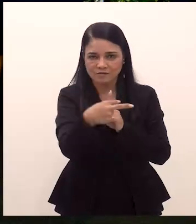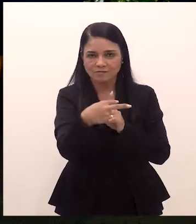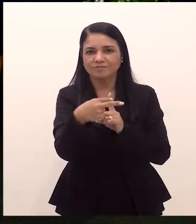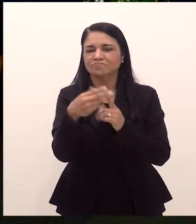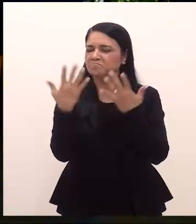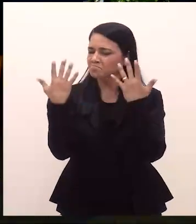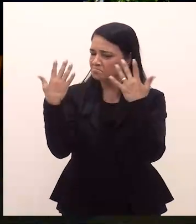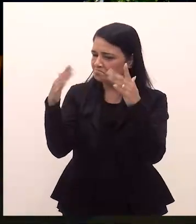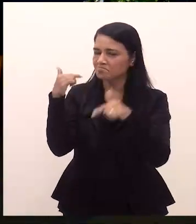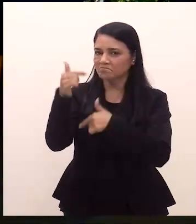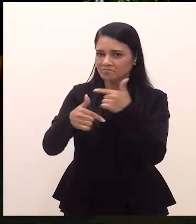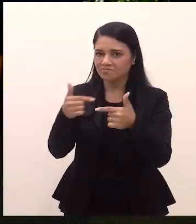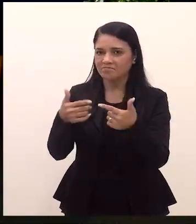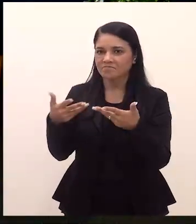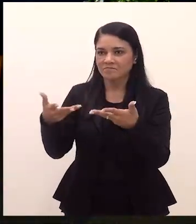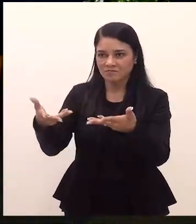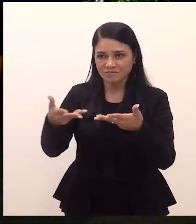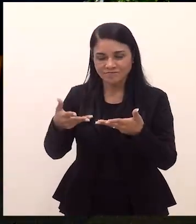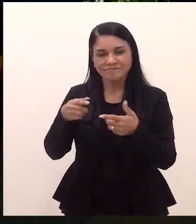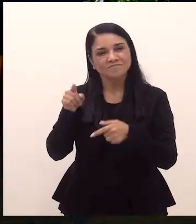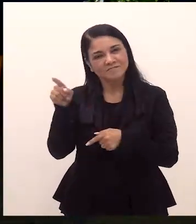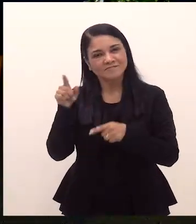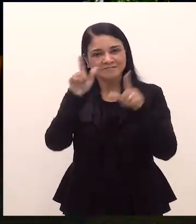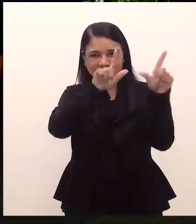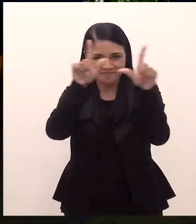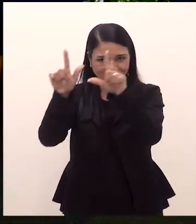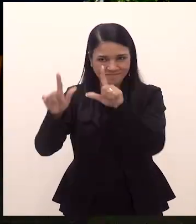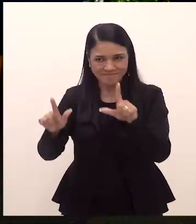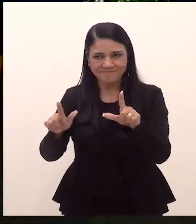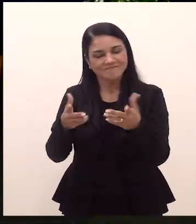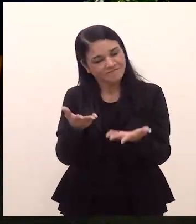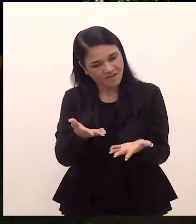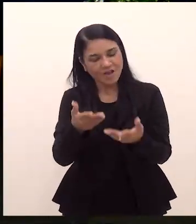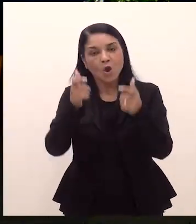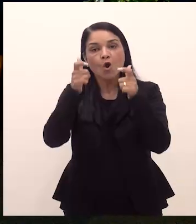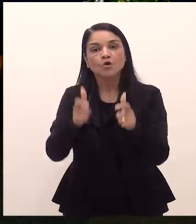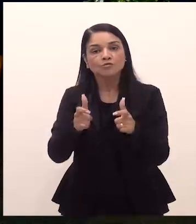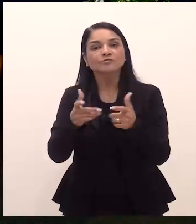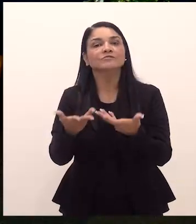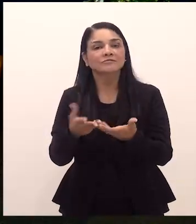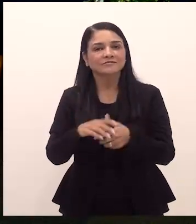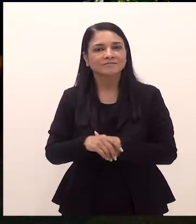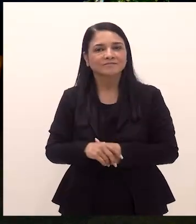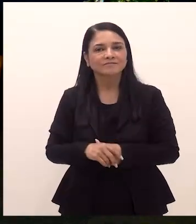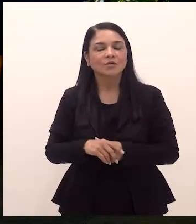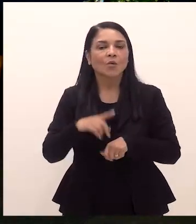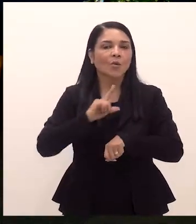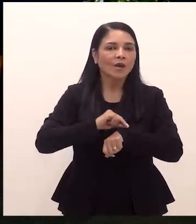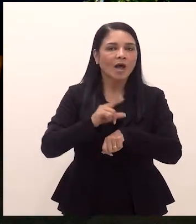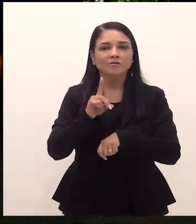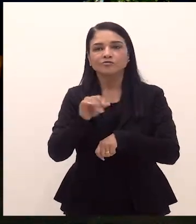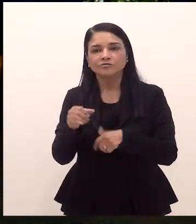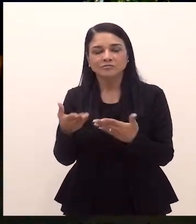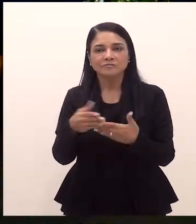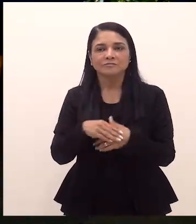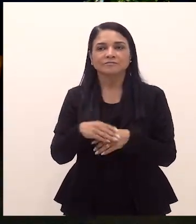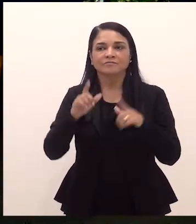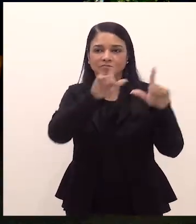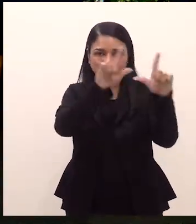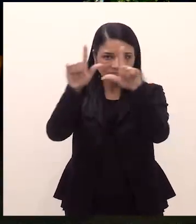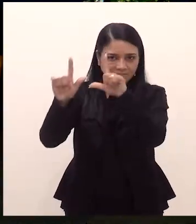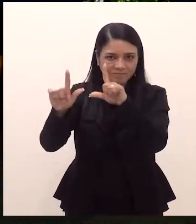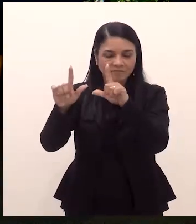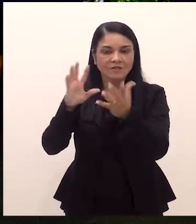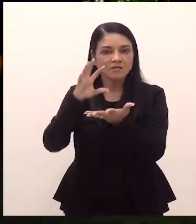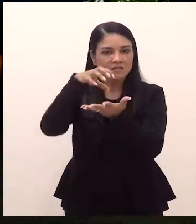e a trazer um novo olhar. Parabéns demais pelo seu trabalho e agora convido todo mundo para ir lá na exposição. Vamos ver onde está,